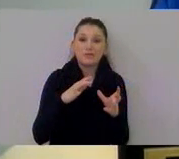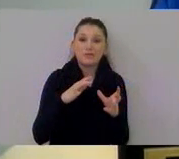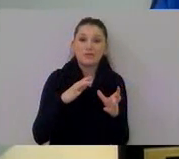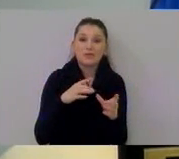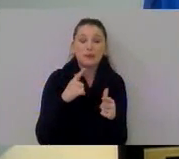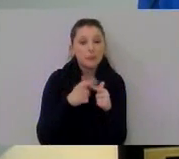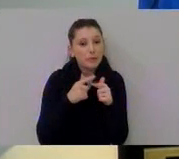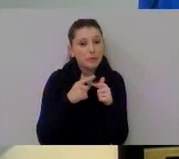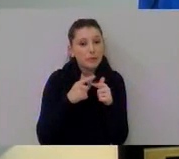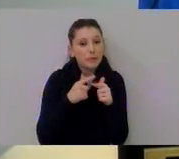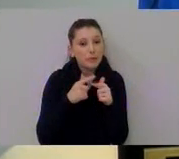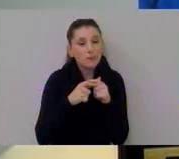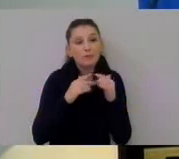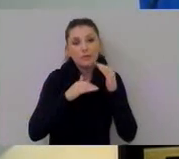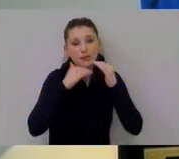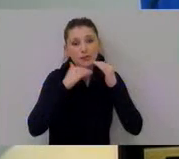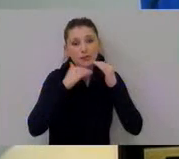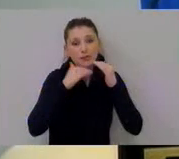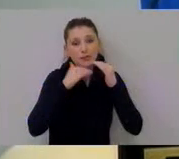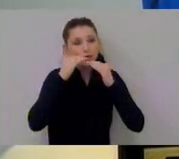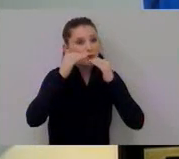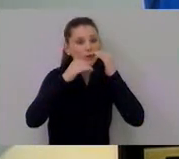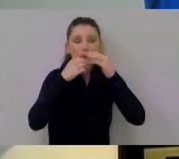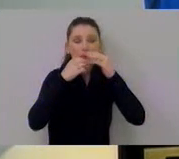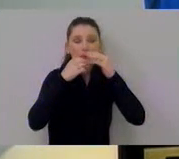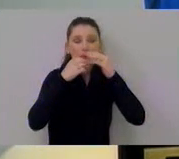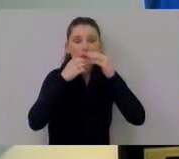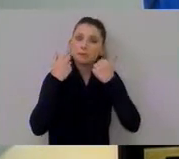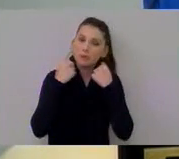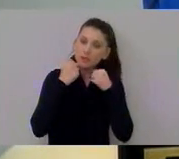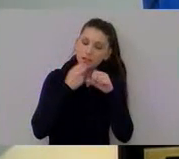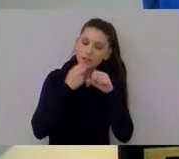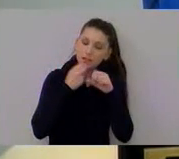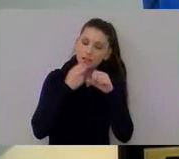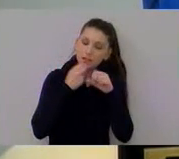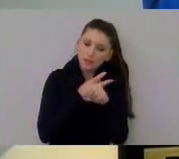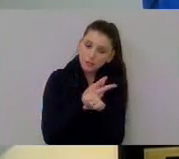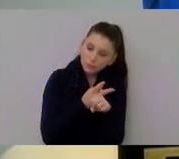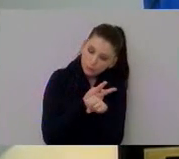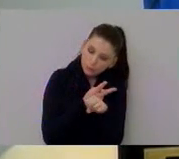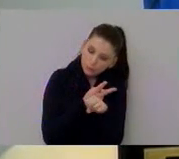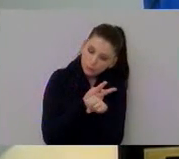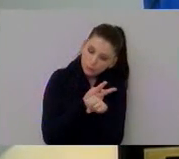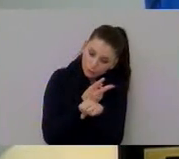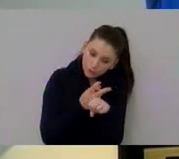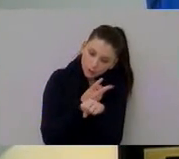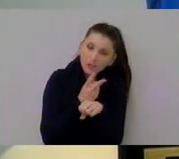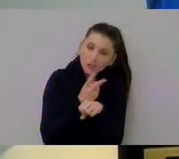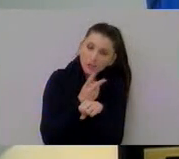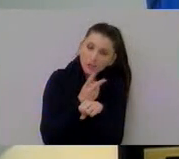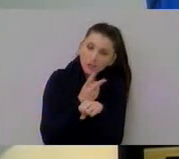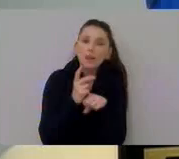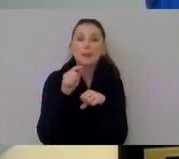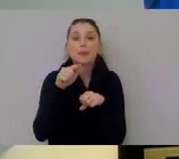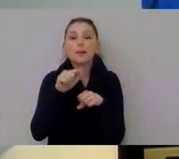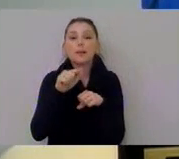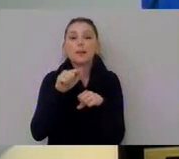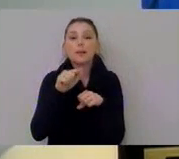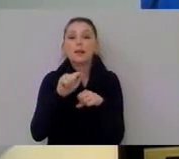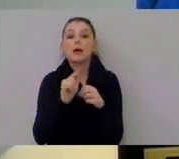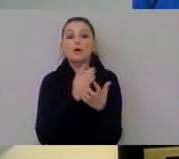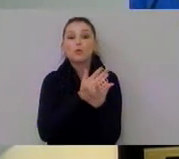ser fiscalizados lá na essência, lá quando foi construída, que é dinheiro público que